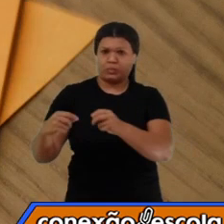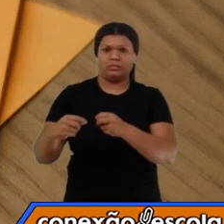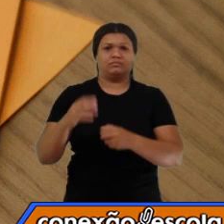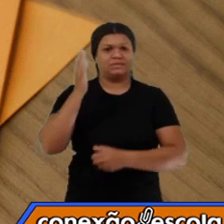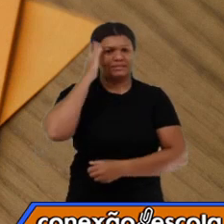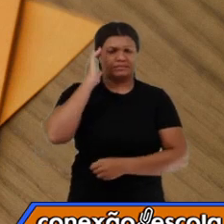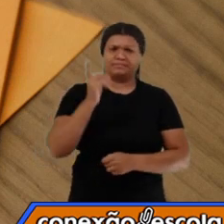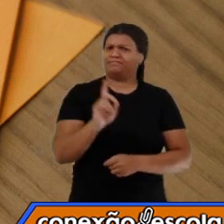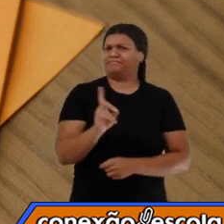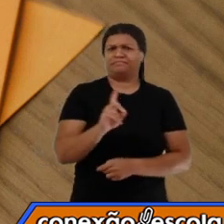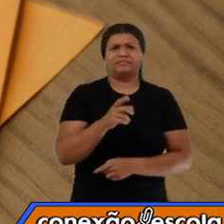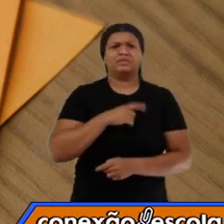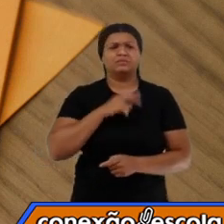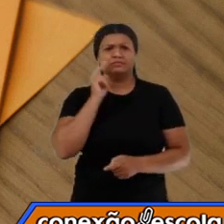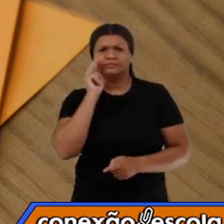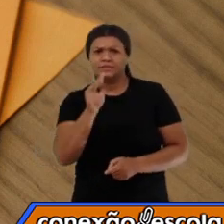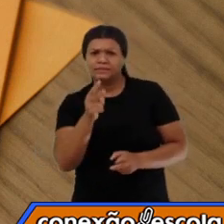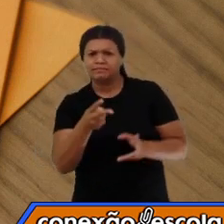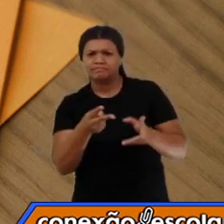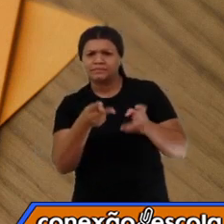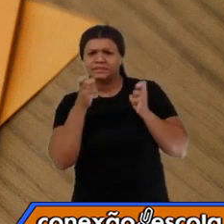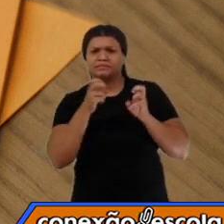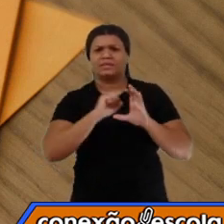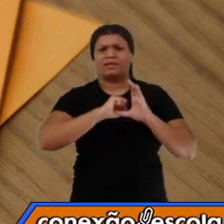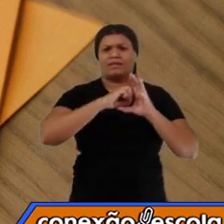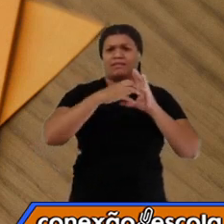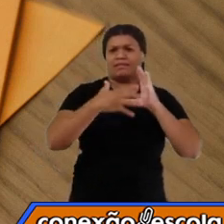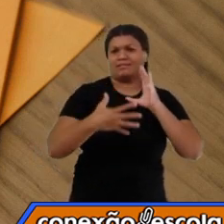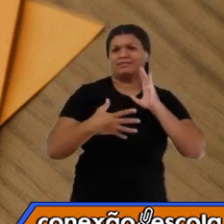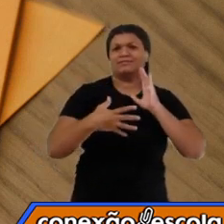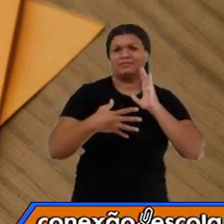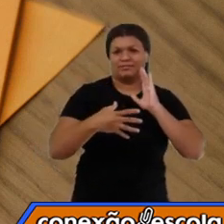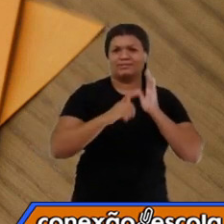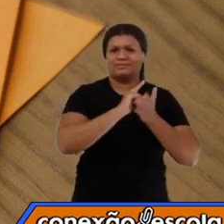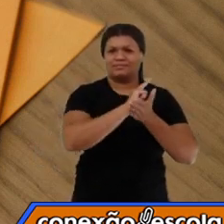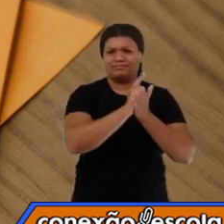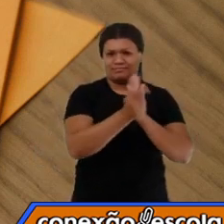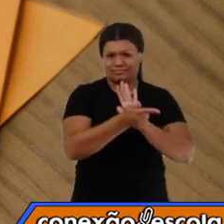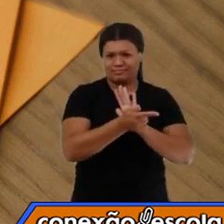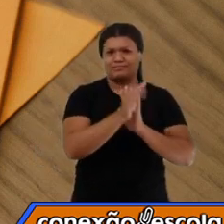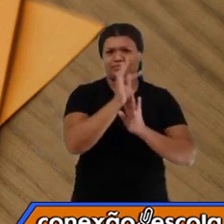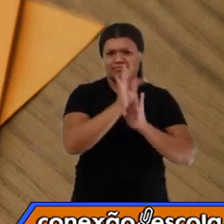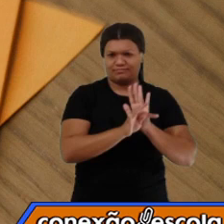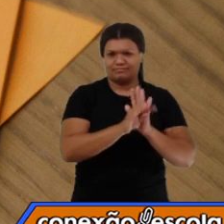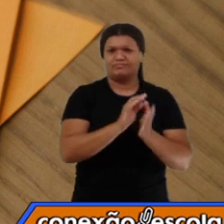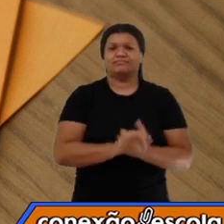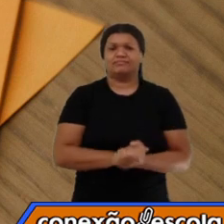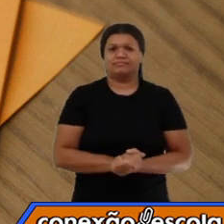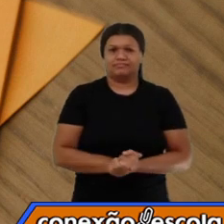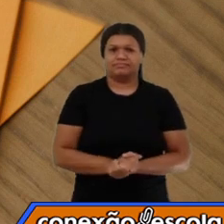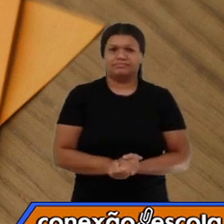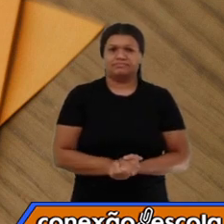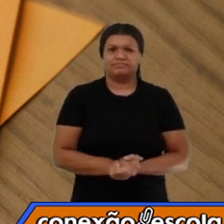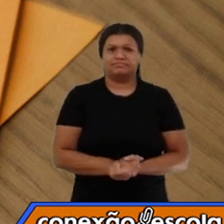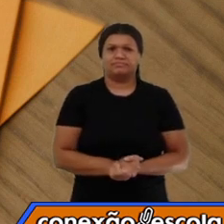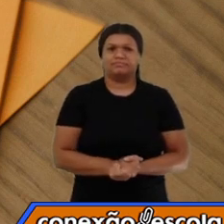coisas? Não, eu apenas observei os elementos pré-textuais. Vamos lá?